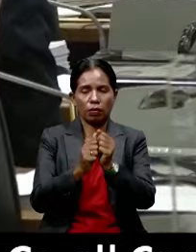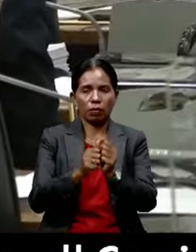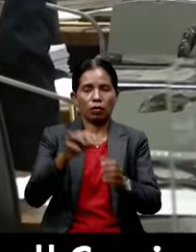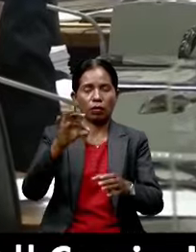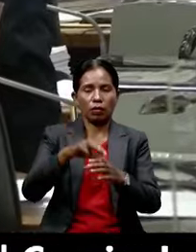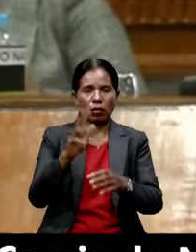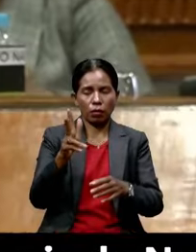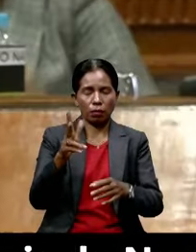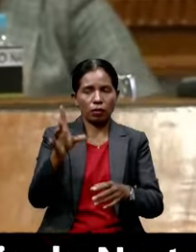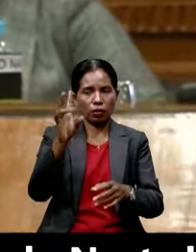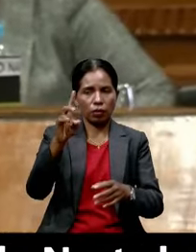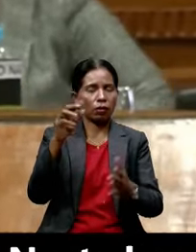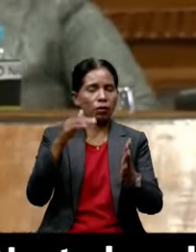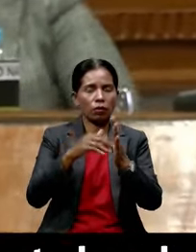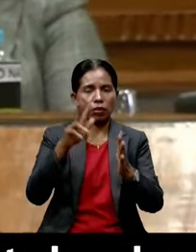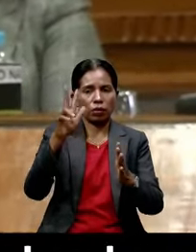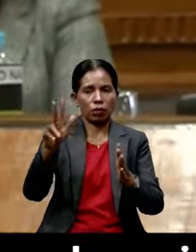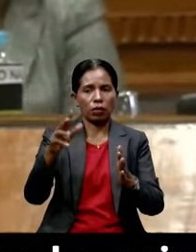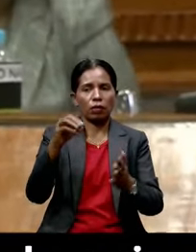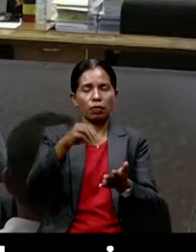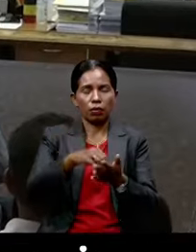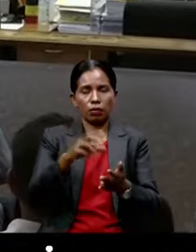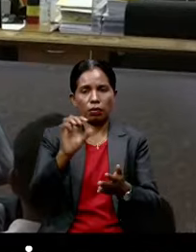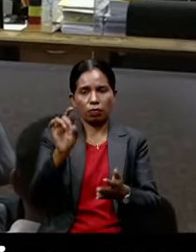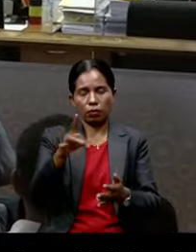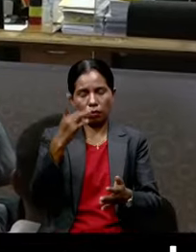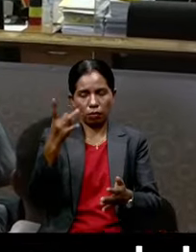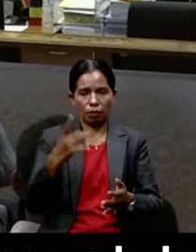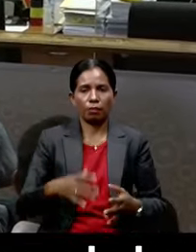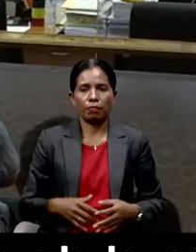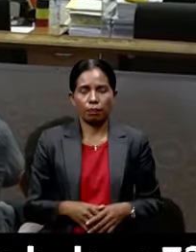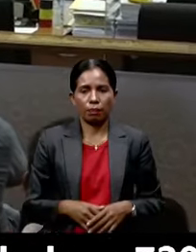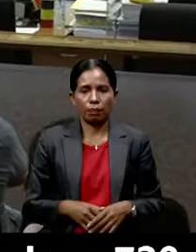Tolura Singitu, contra Tolu, no abstenção de Salura Simbalu. Rohimadia, Jamil Santos, GMN.